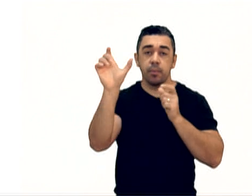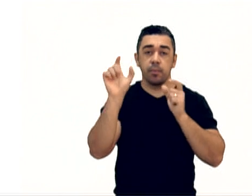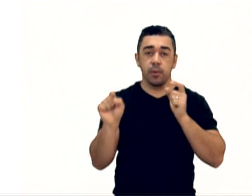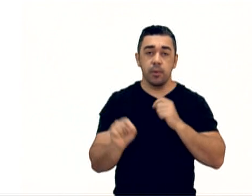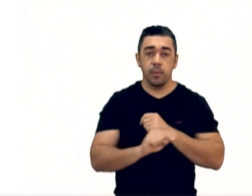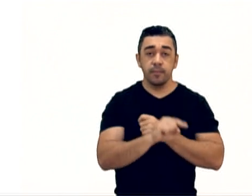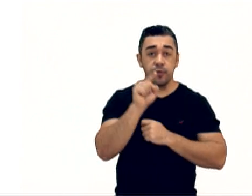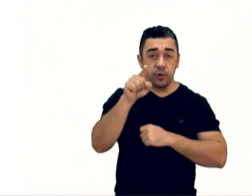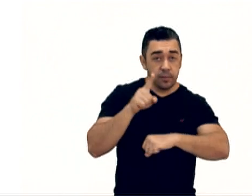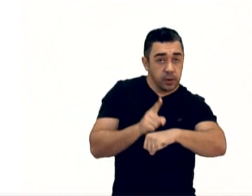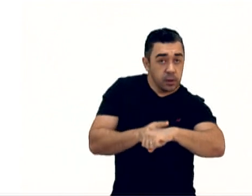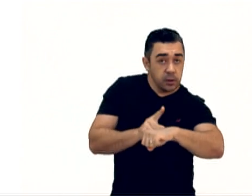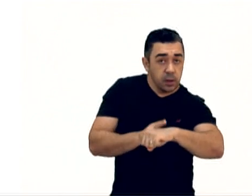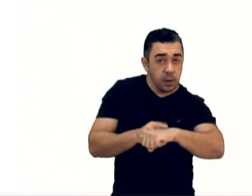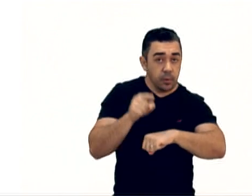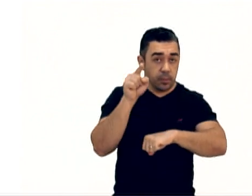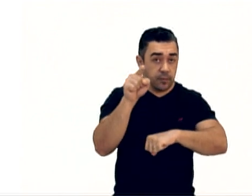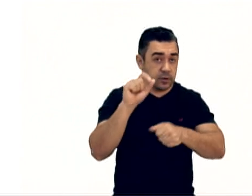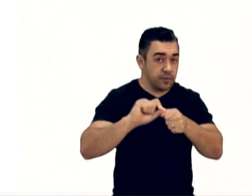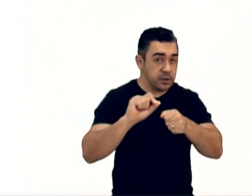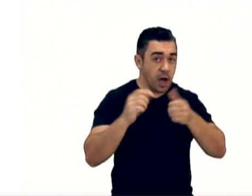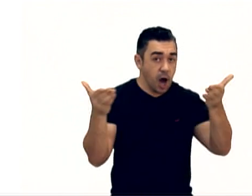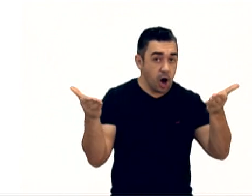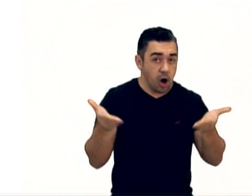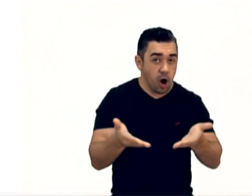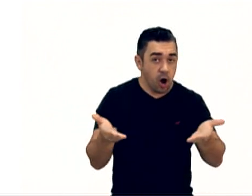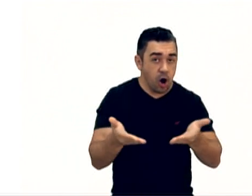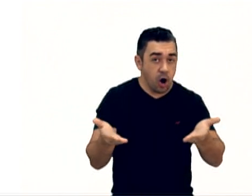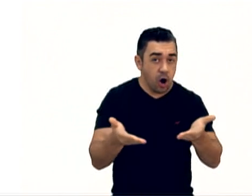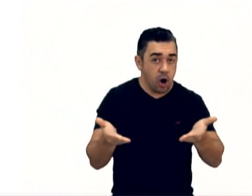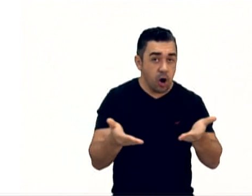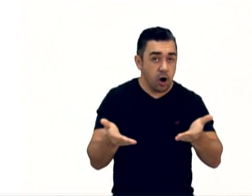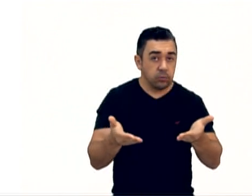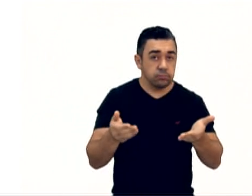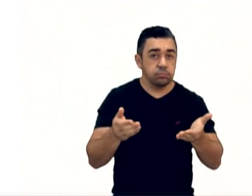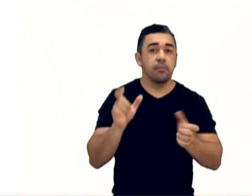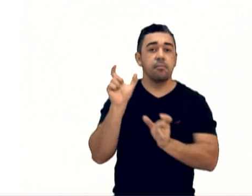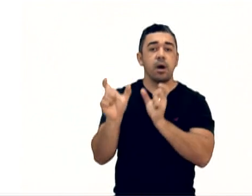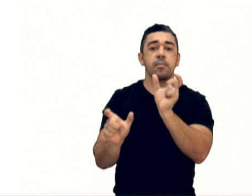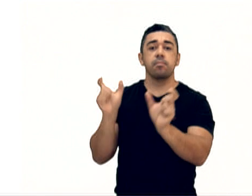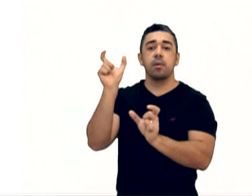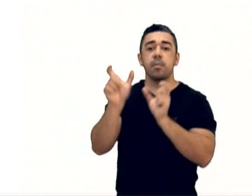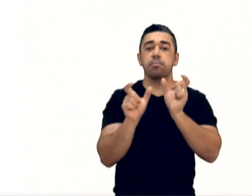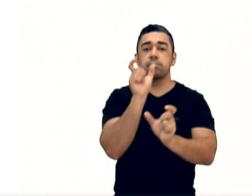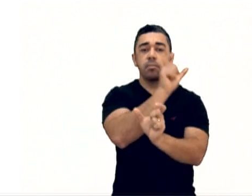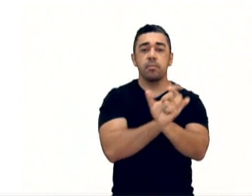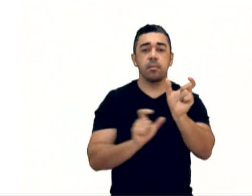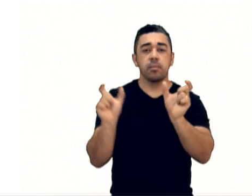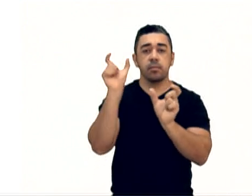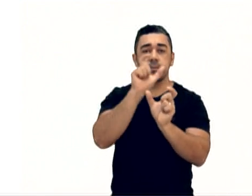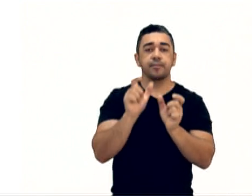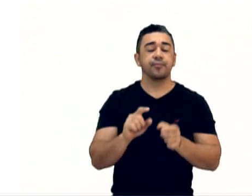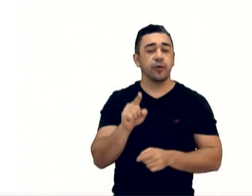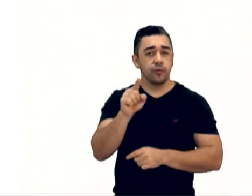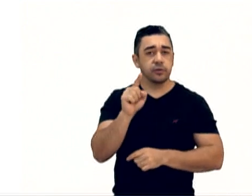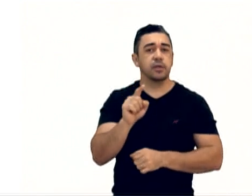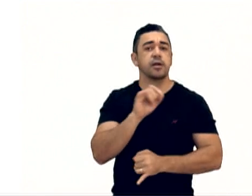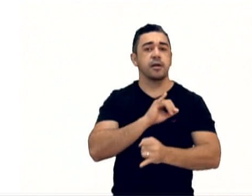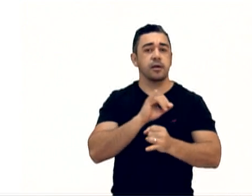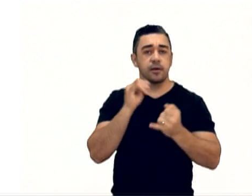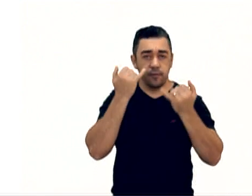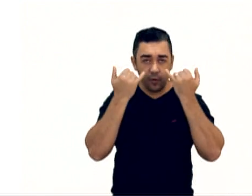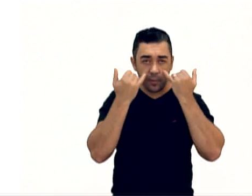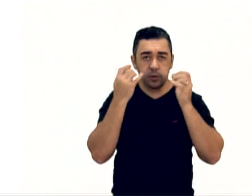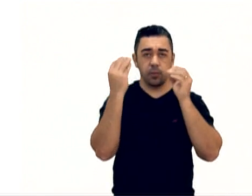eu vou dar uns minutos para vocês fazerem isso, um mind map. tá? Colocando essas informações. Vocês podem fazer